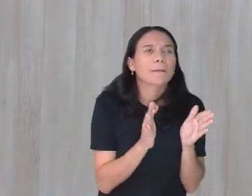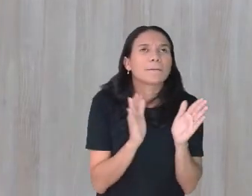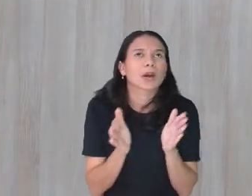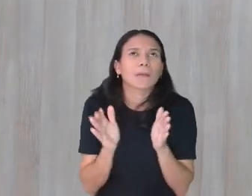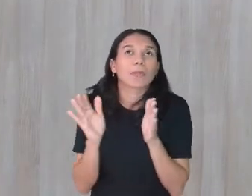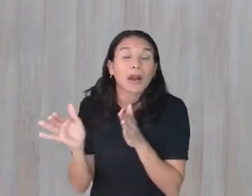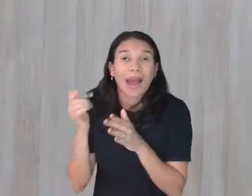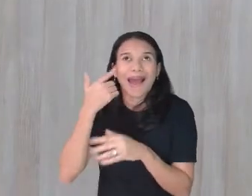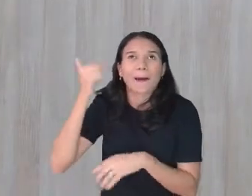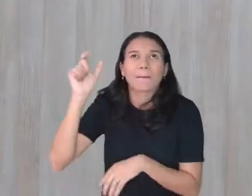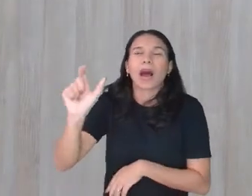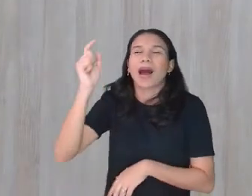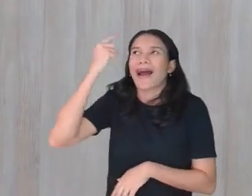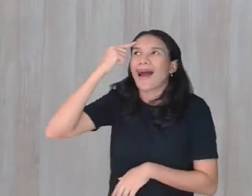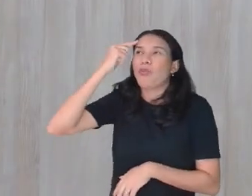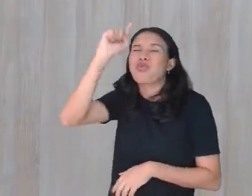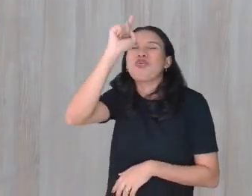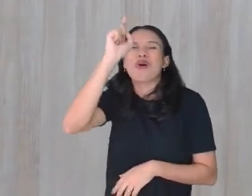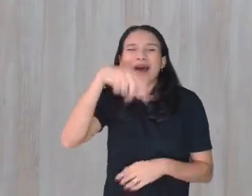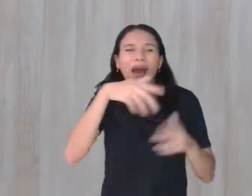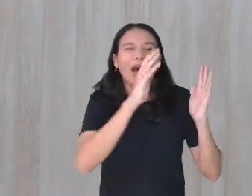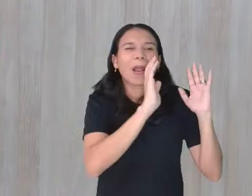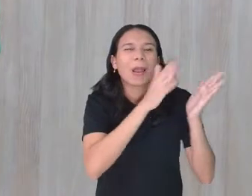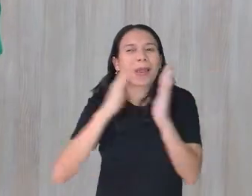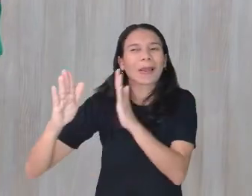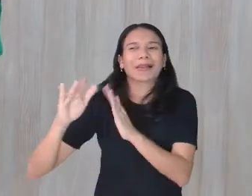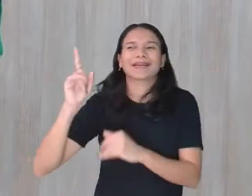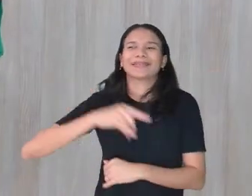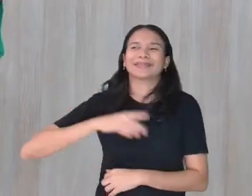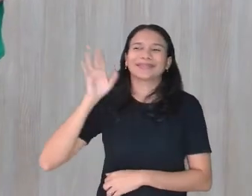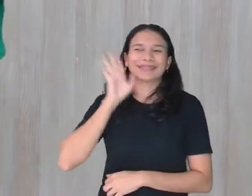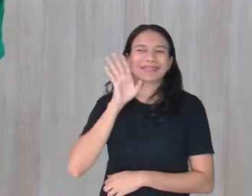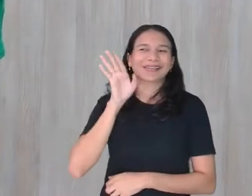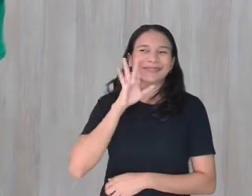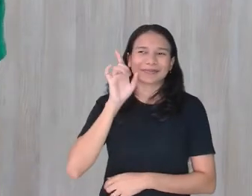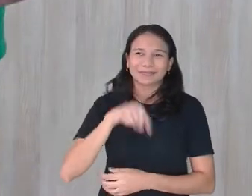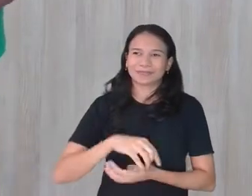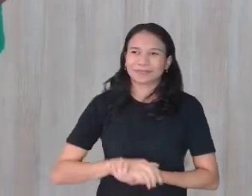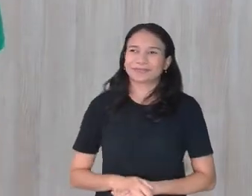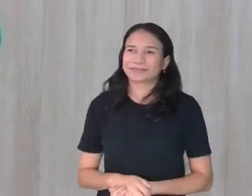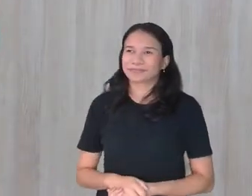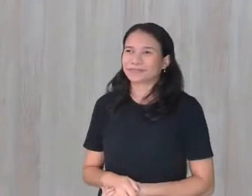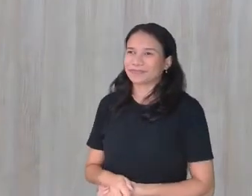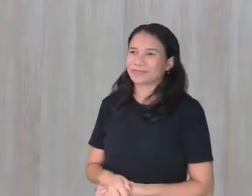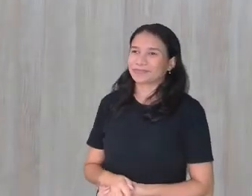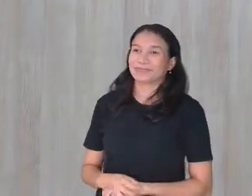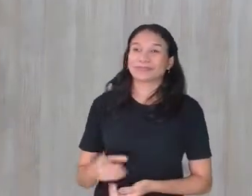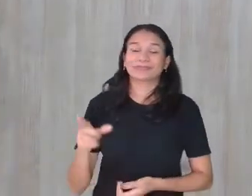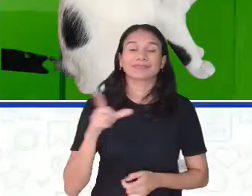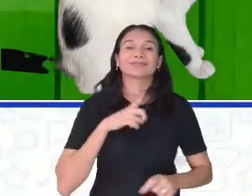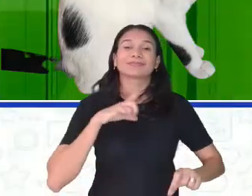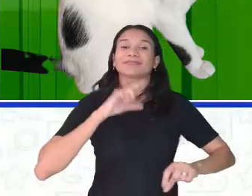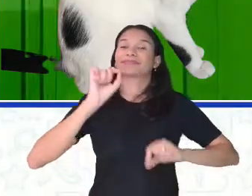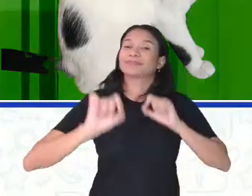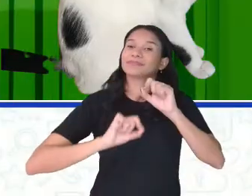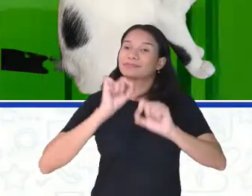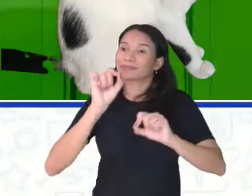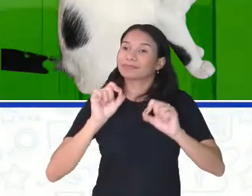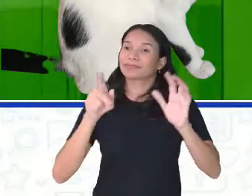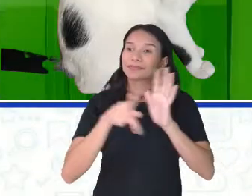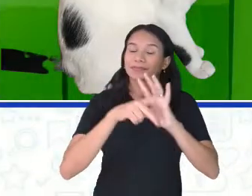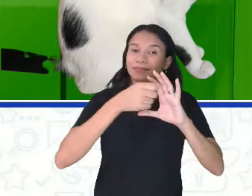essa palavrinha na mente, a gente não erra. Legal, não é, pessoal? Mas vamos lá. Aqui eu tenho a questão